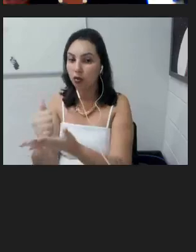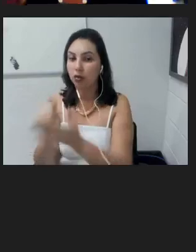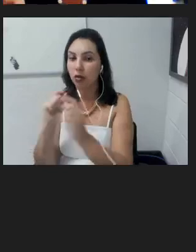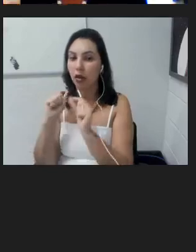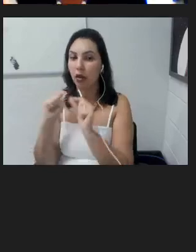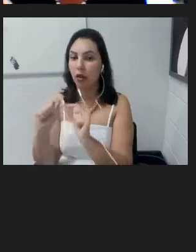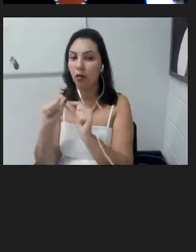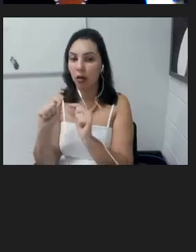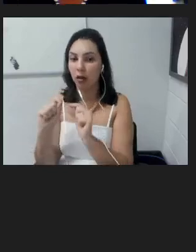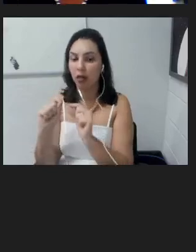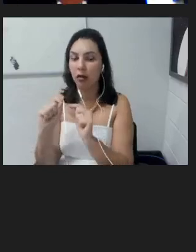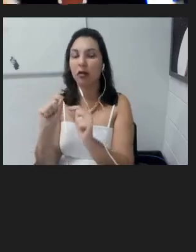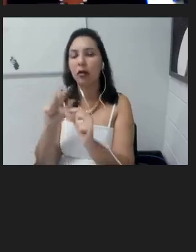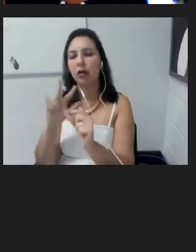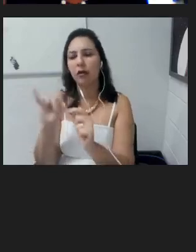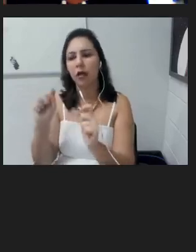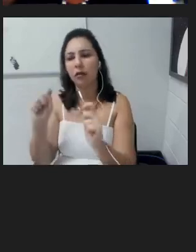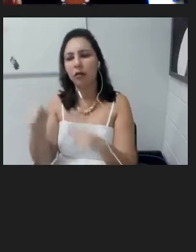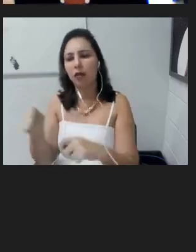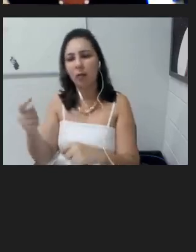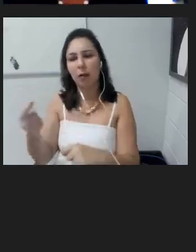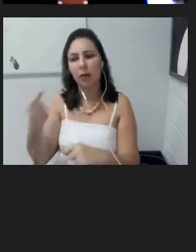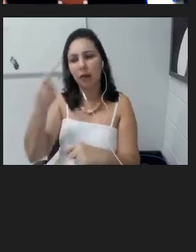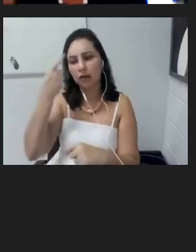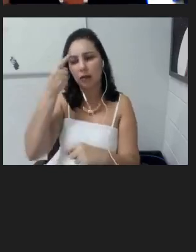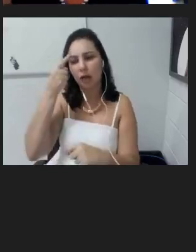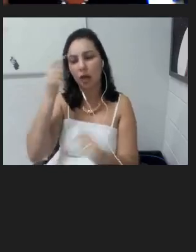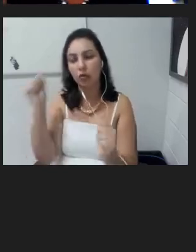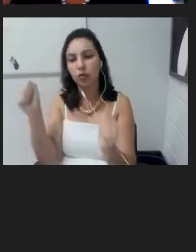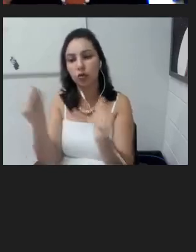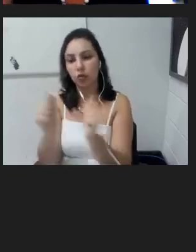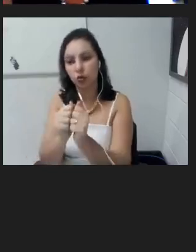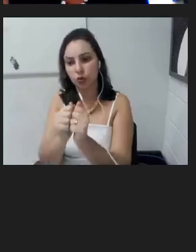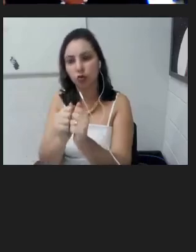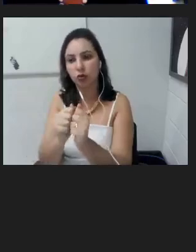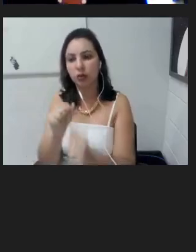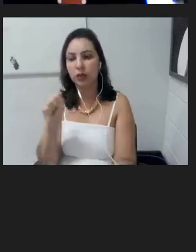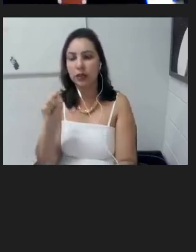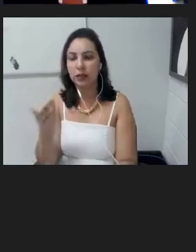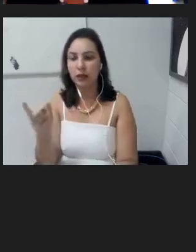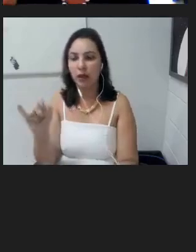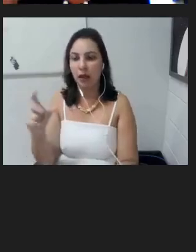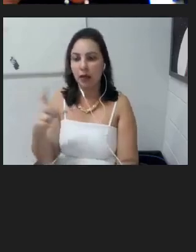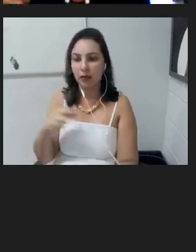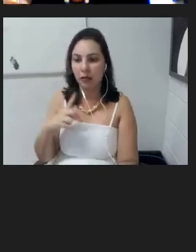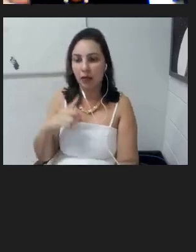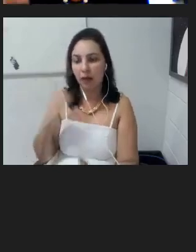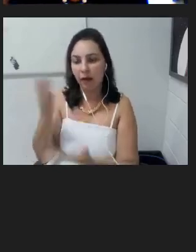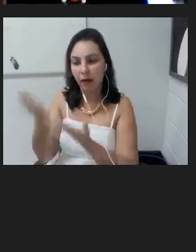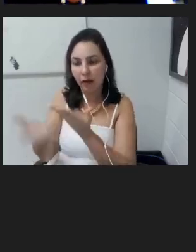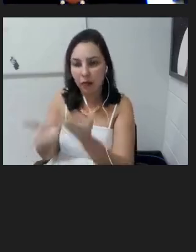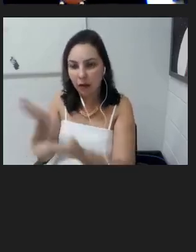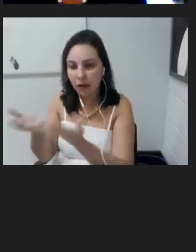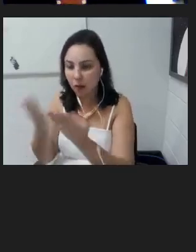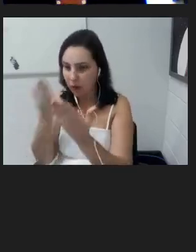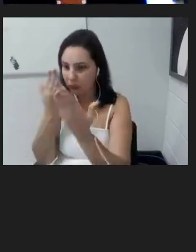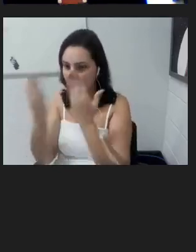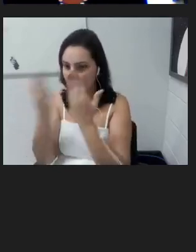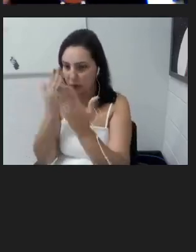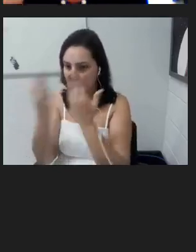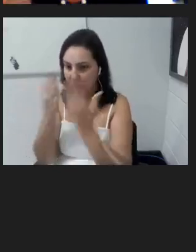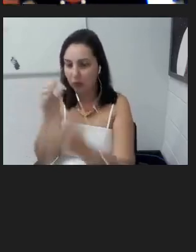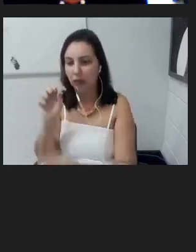é que vai poder pensar junto com ele se ele está em atendimento psicológico, se está